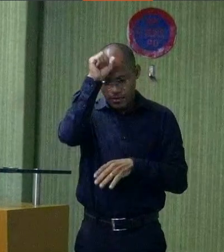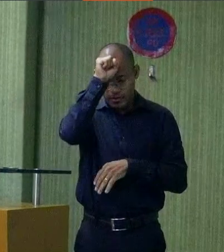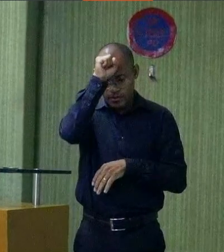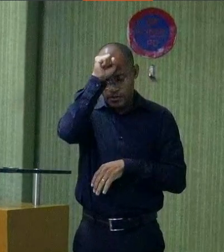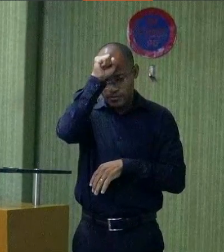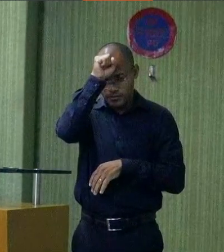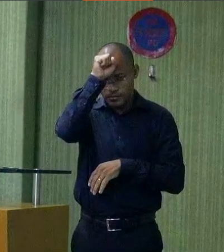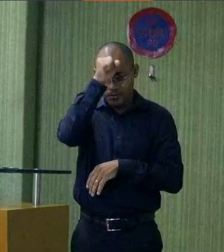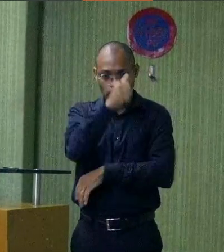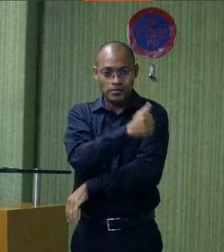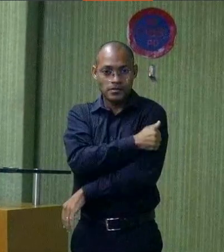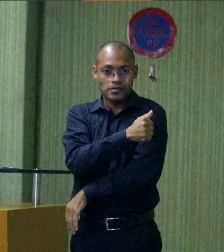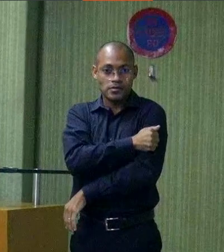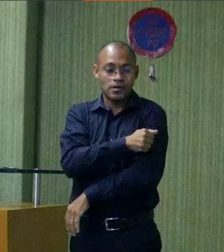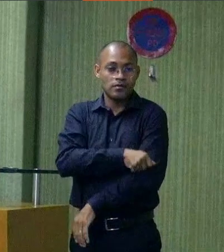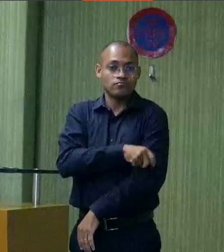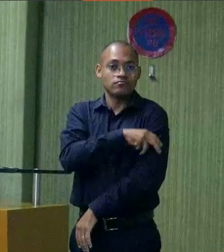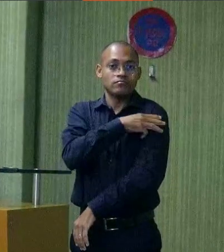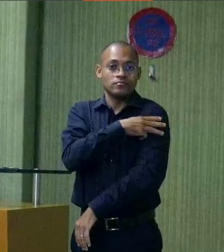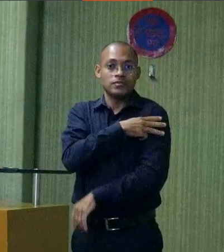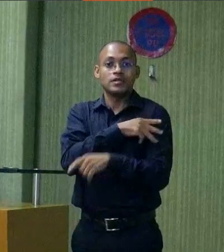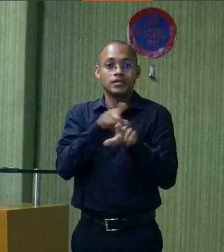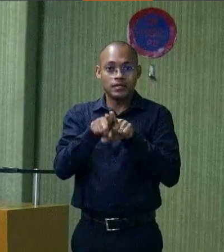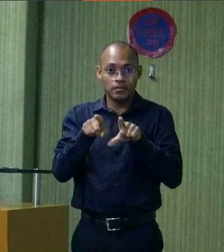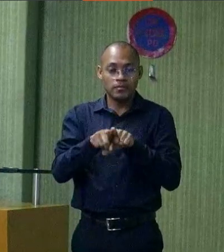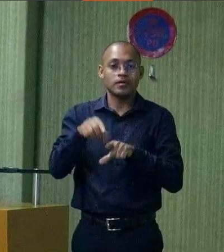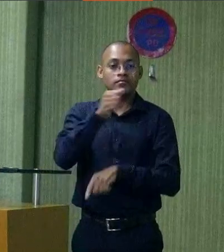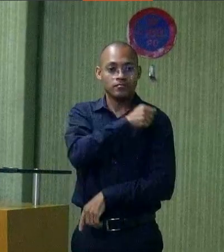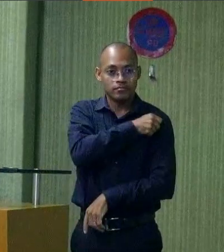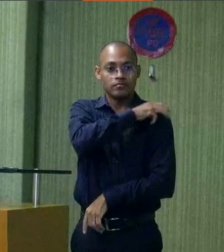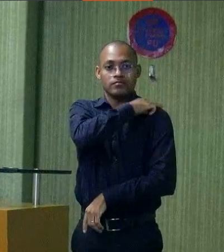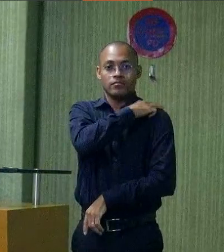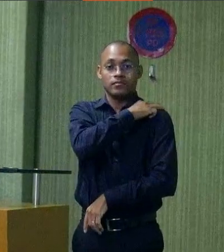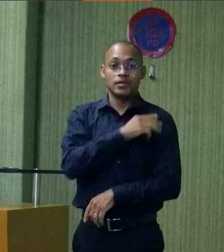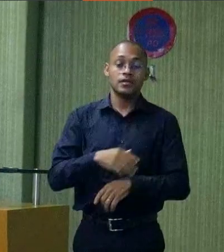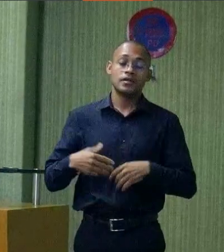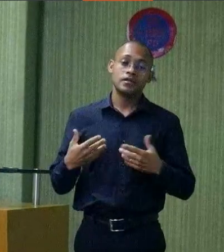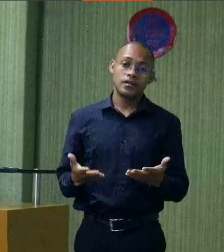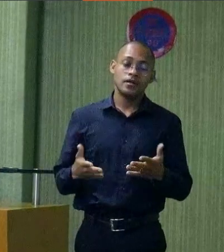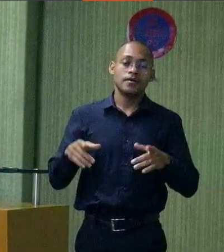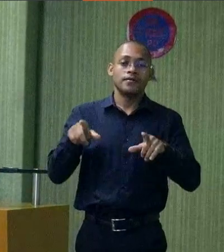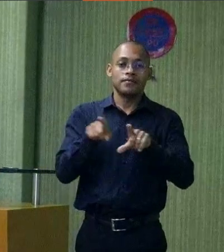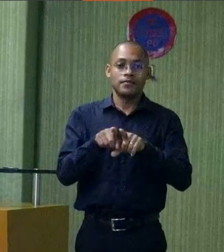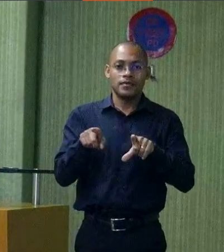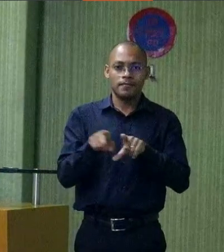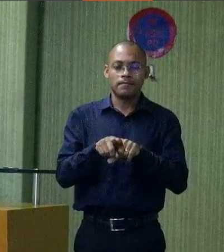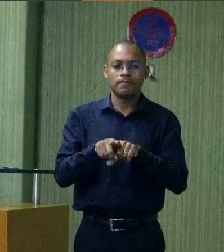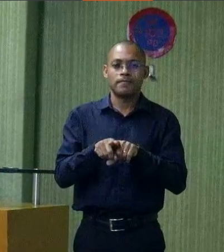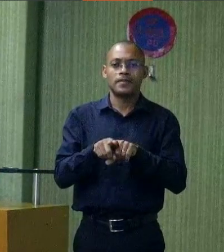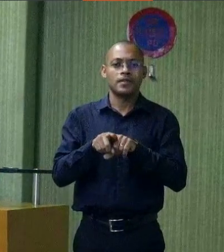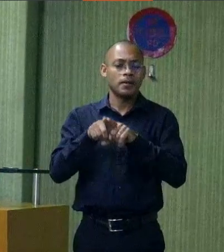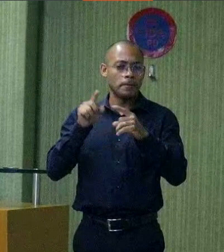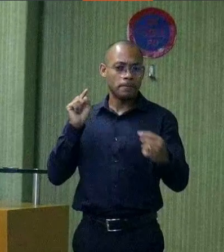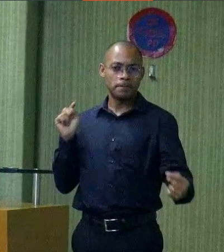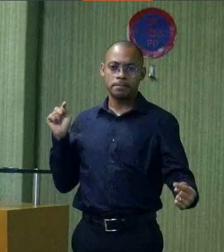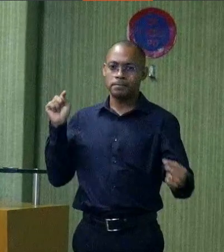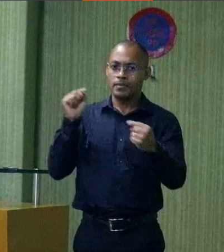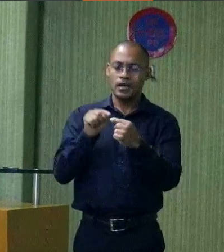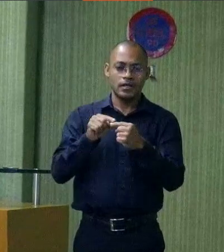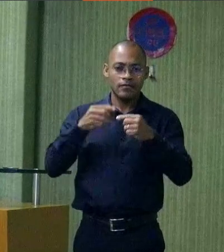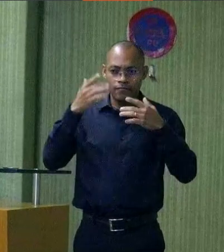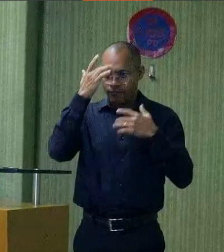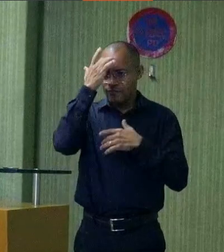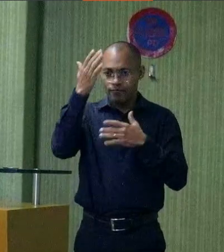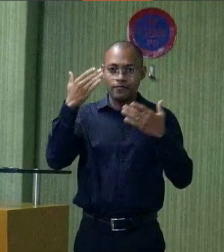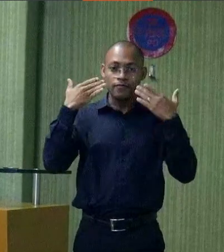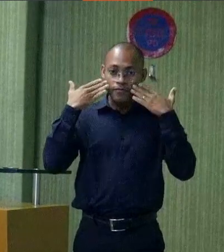no ensino fundamental e no ensino médio né também as metas explícitas de redução das desigualdades entre